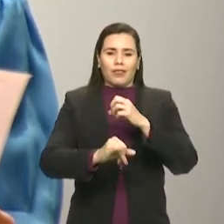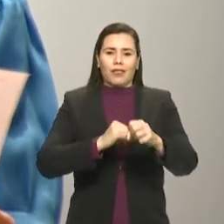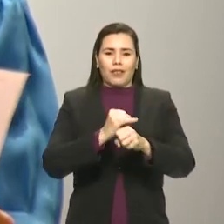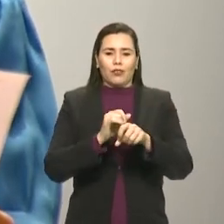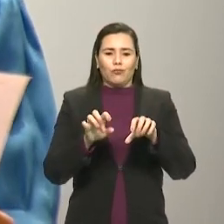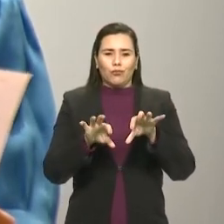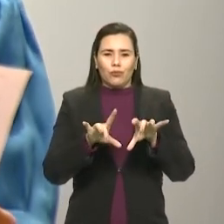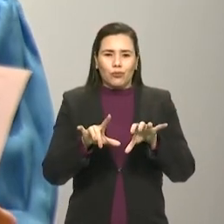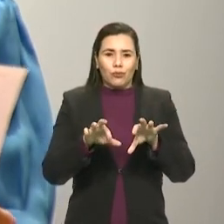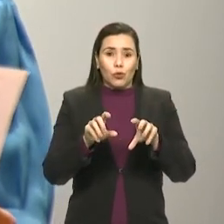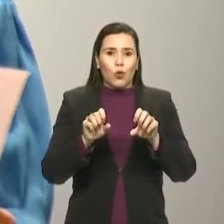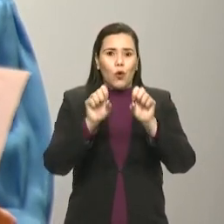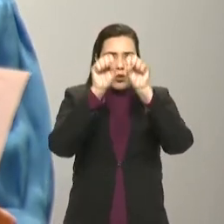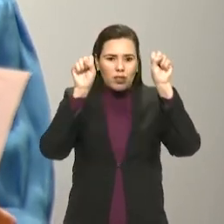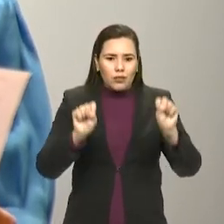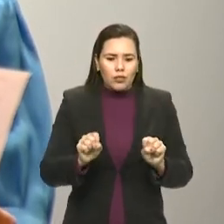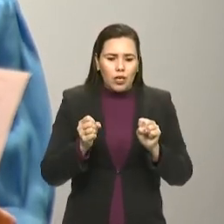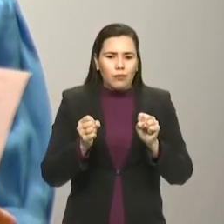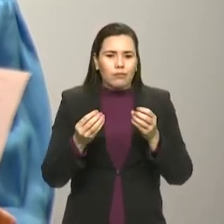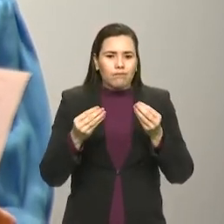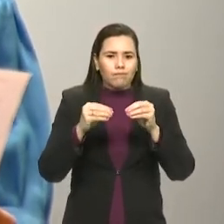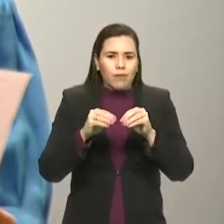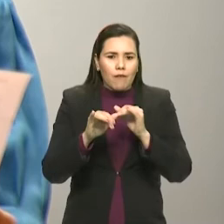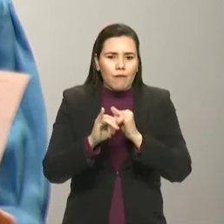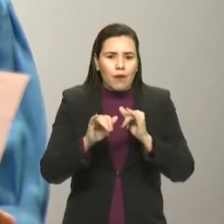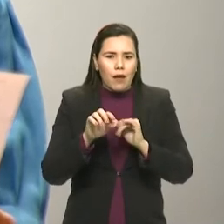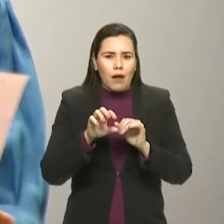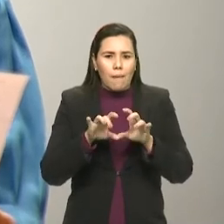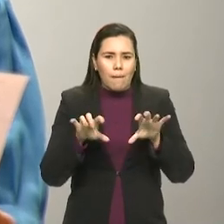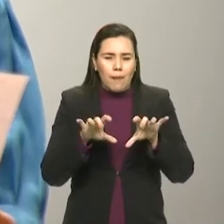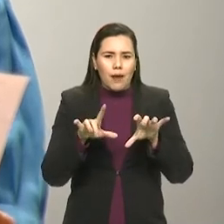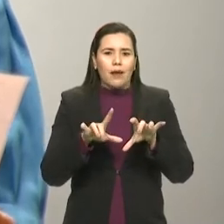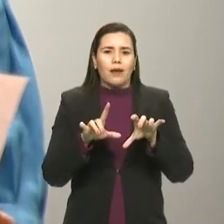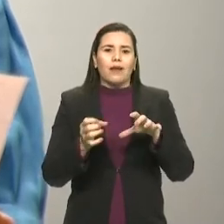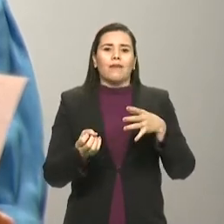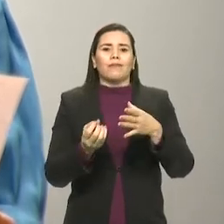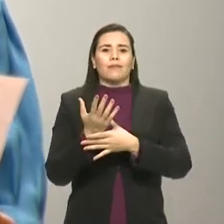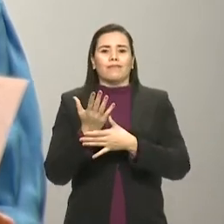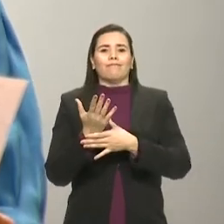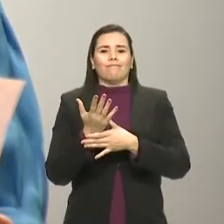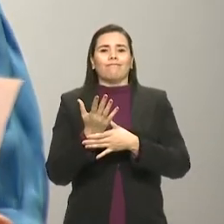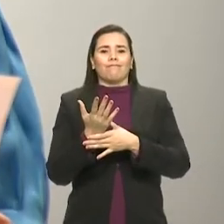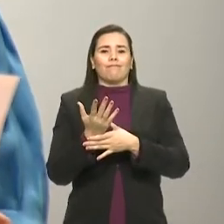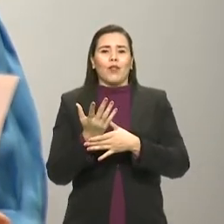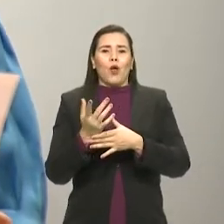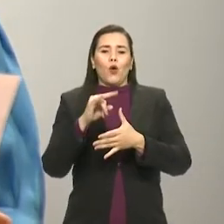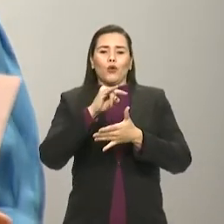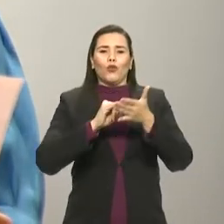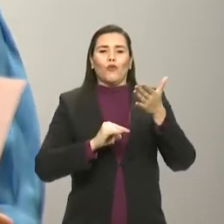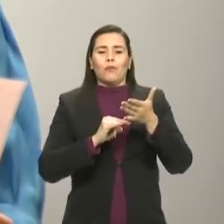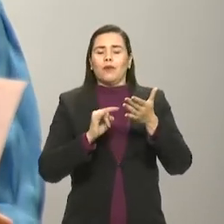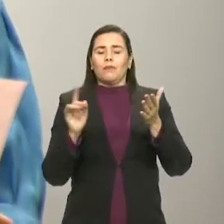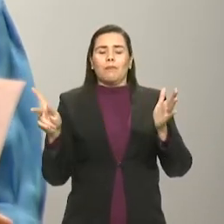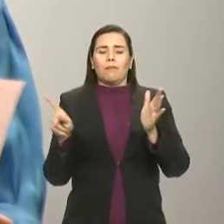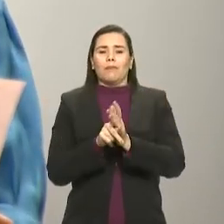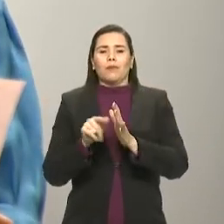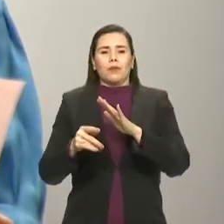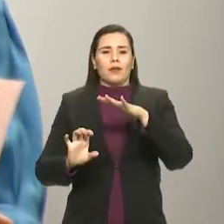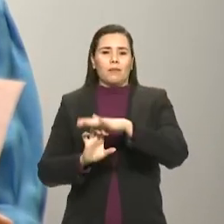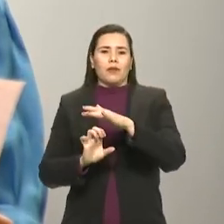estado que avançou mais na modernização dos serviços, garantindo aos cidadãos mais